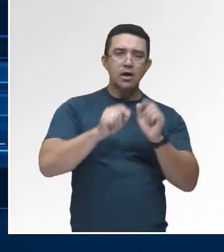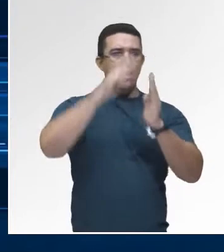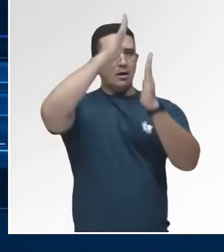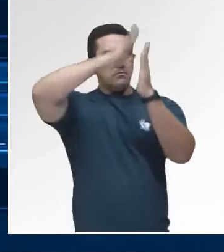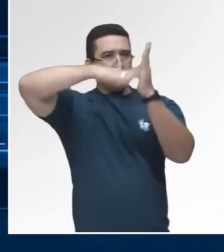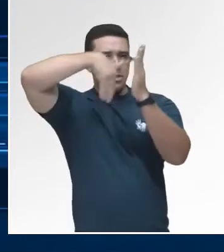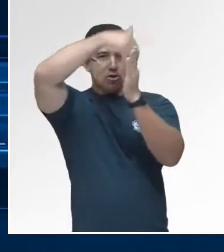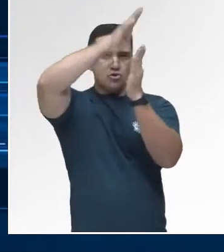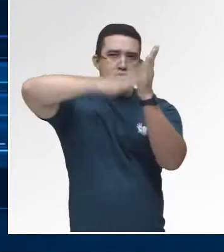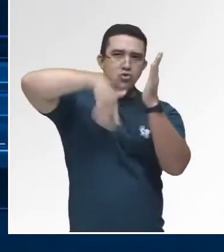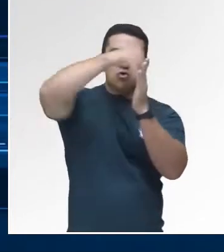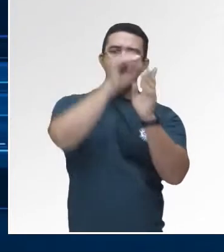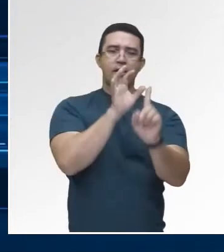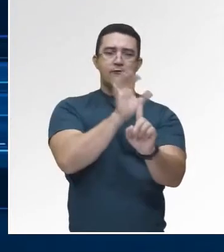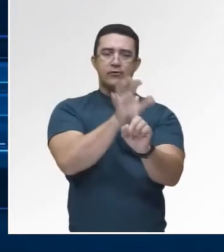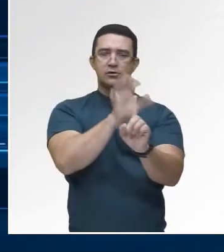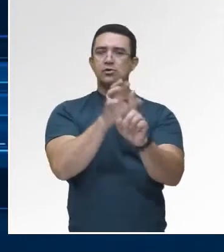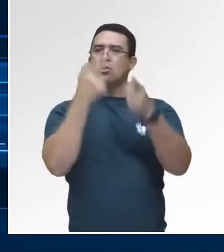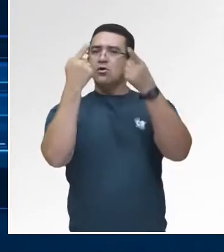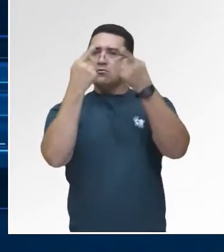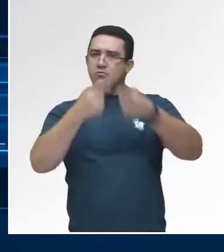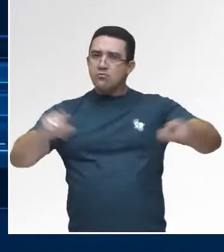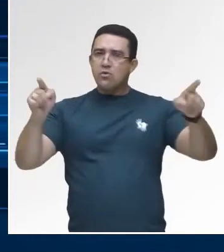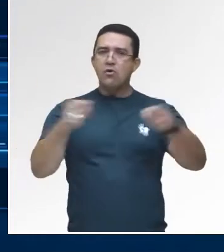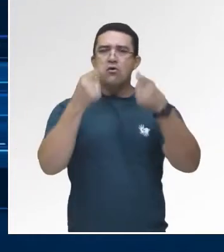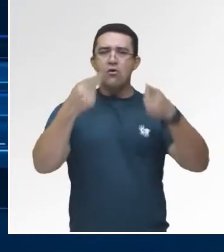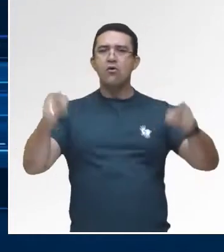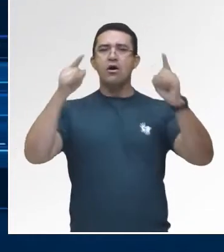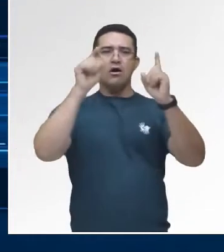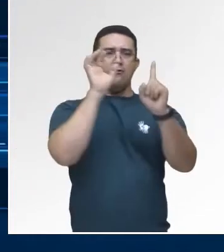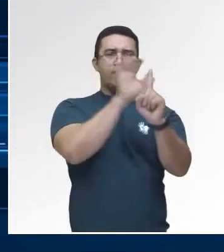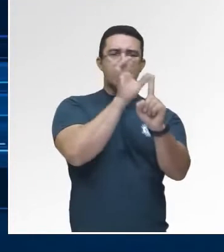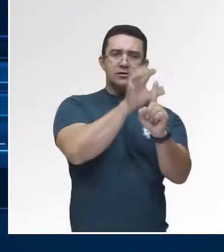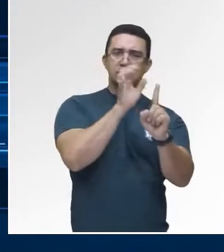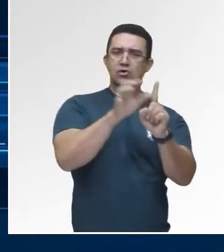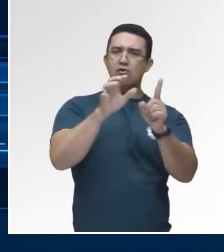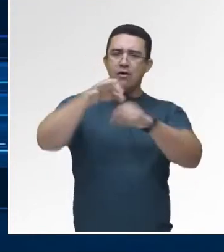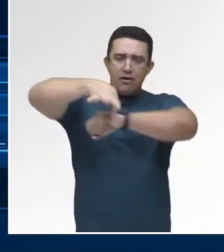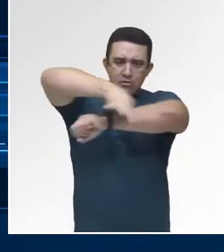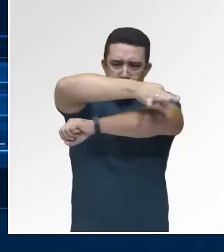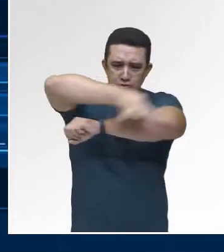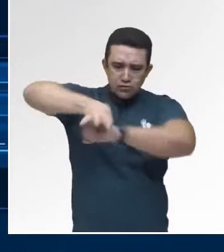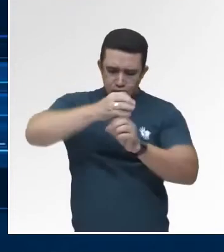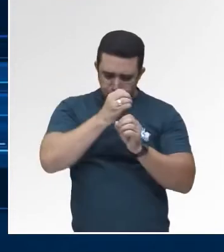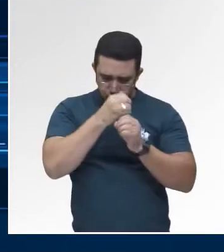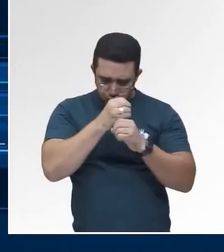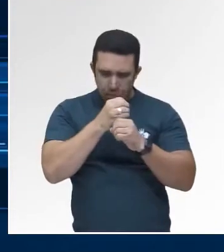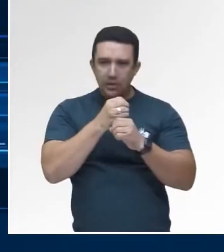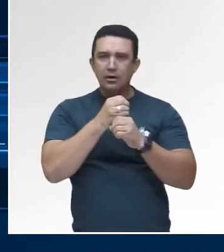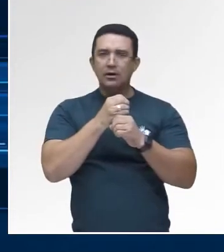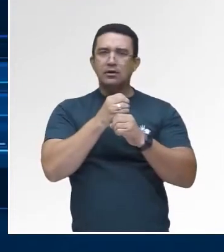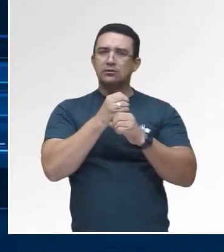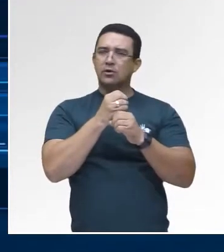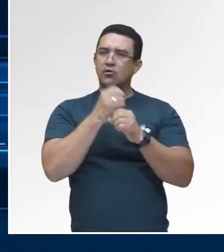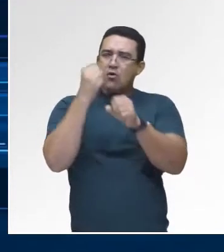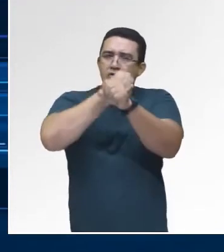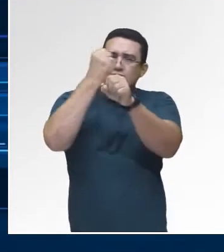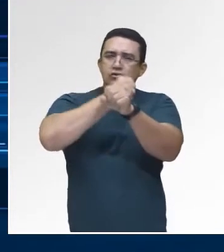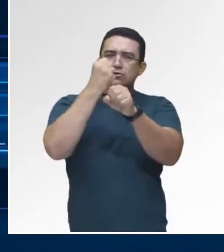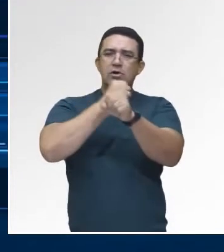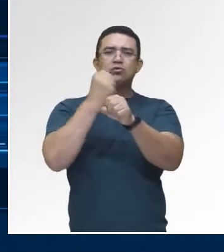pintura, influenciou a música, influenciou a arquitetura. Como sempre, todas as